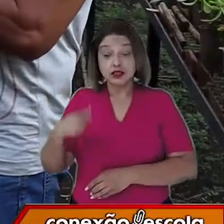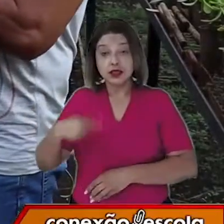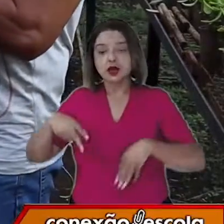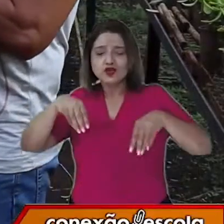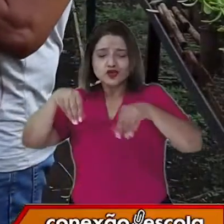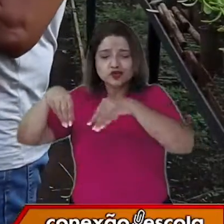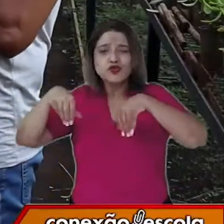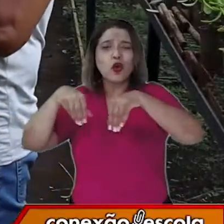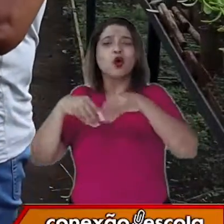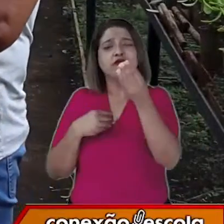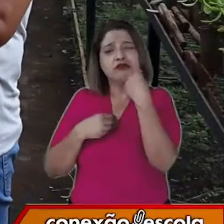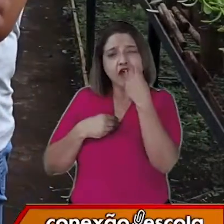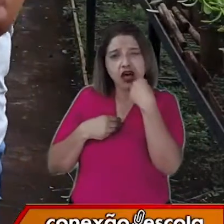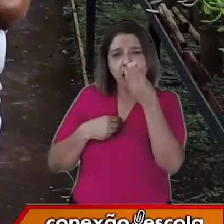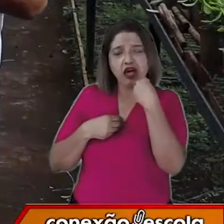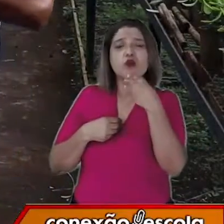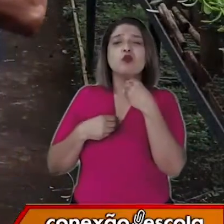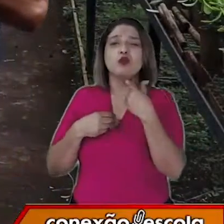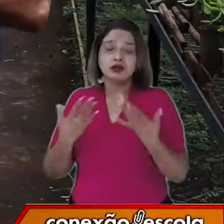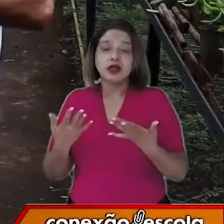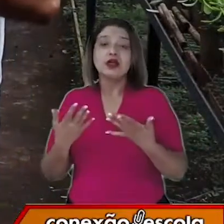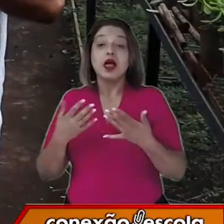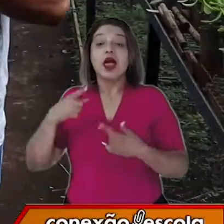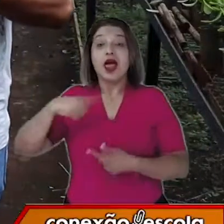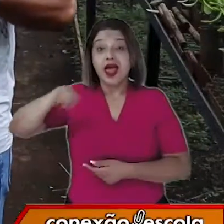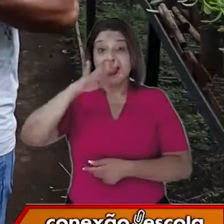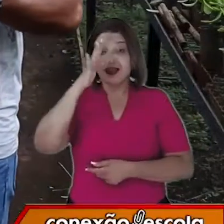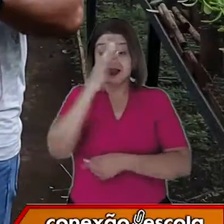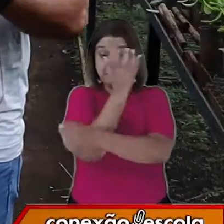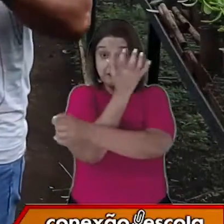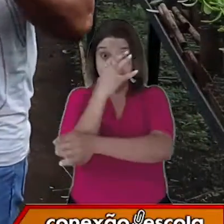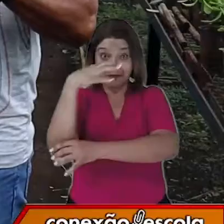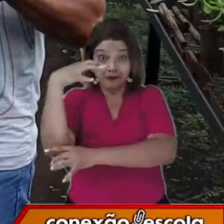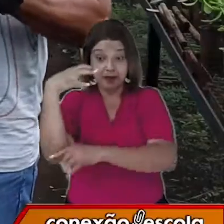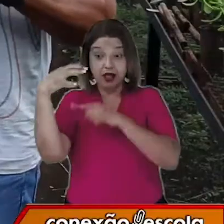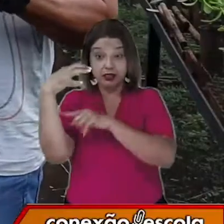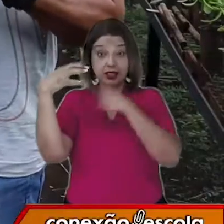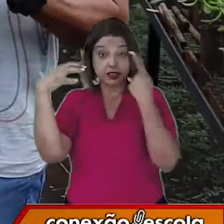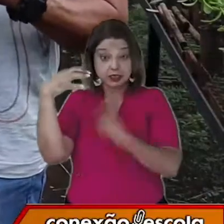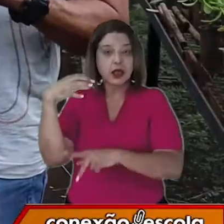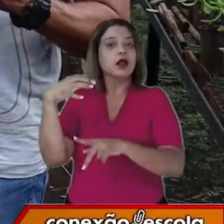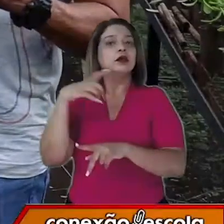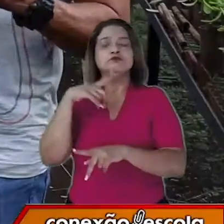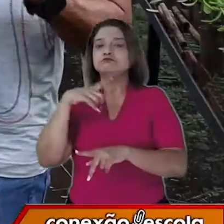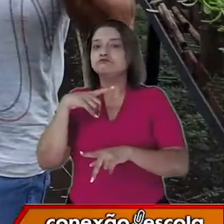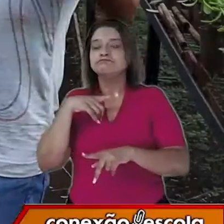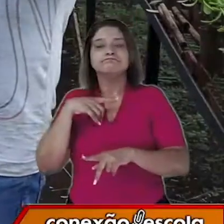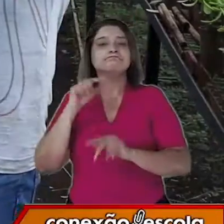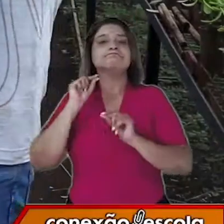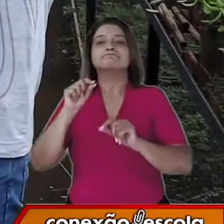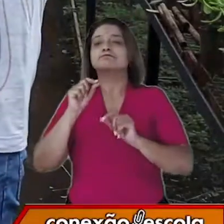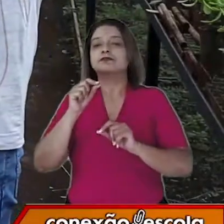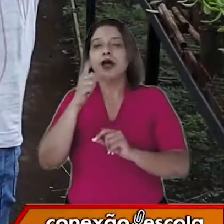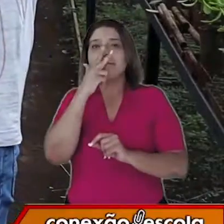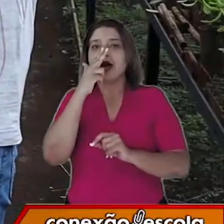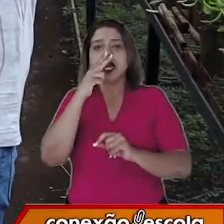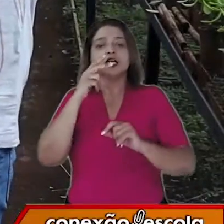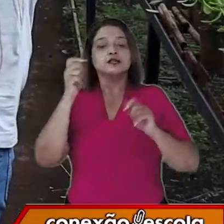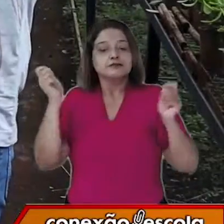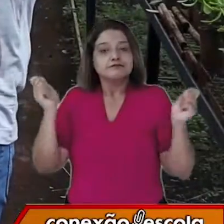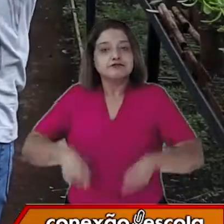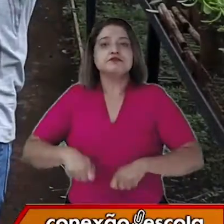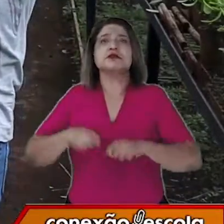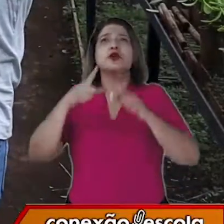né, não tem muita matéria orgânica, essas plantas aqui do cerrado, elas têm uma capacidade de armazenar, ou